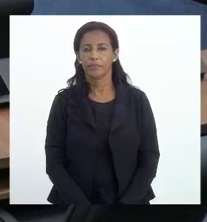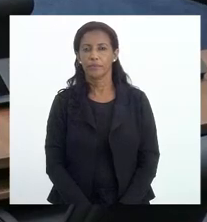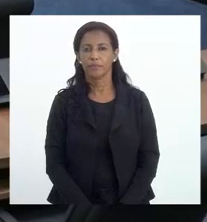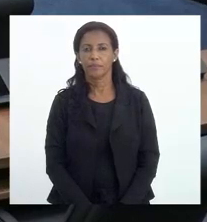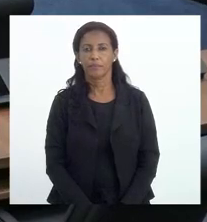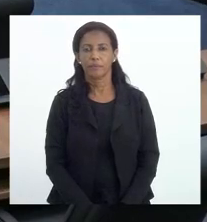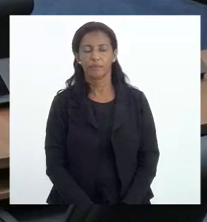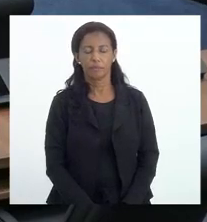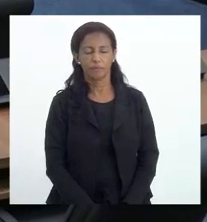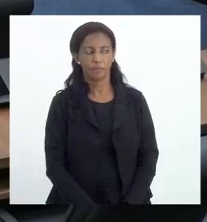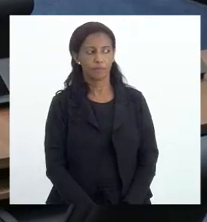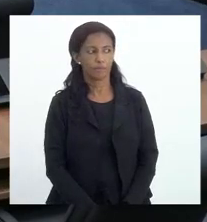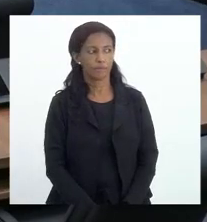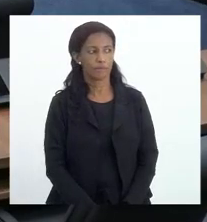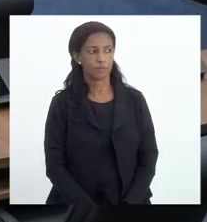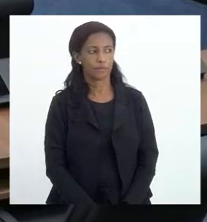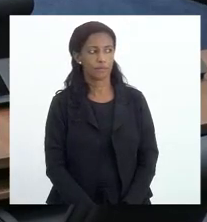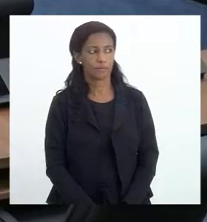Alô.